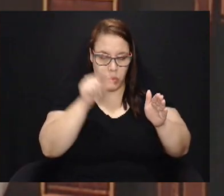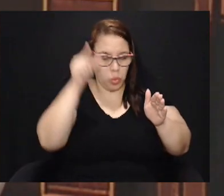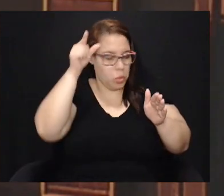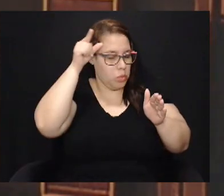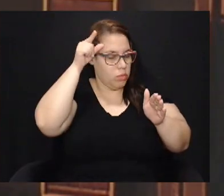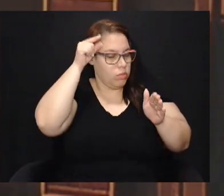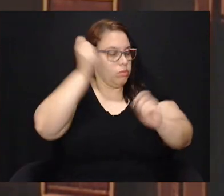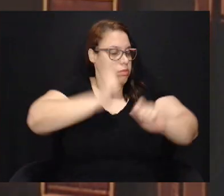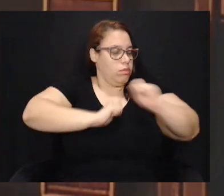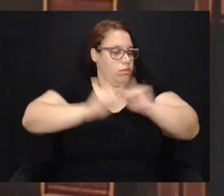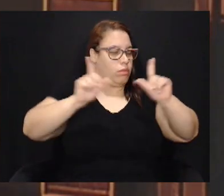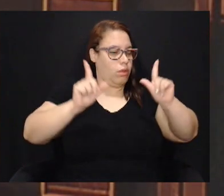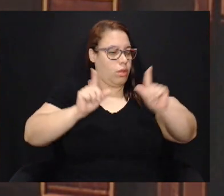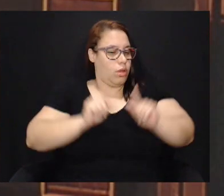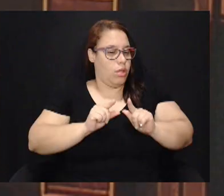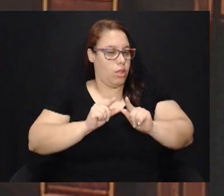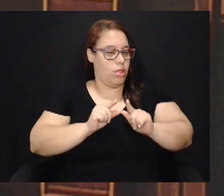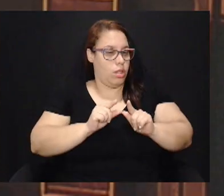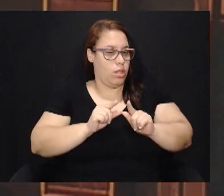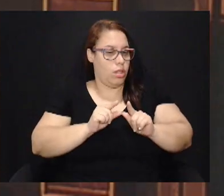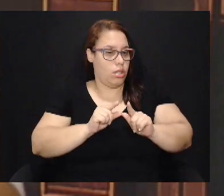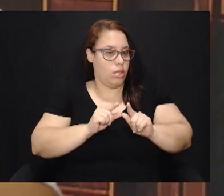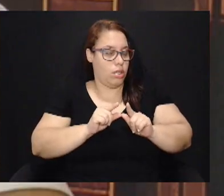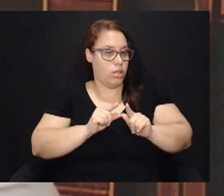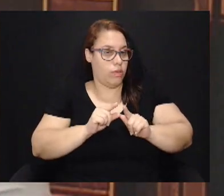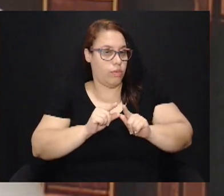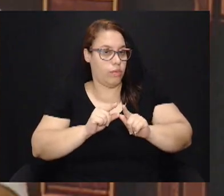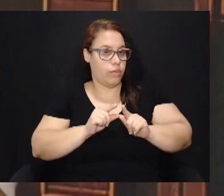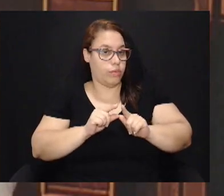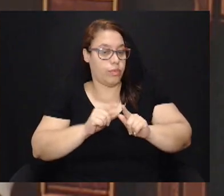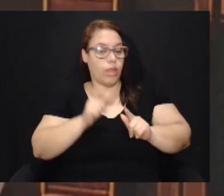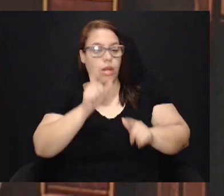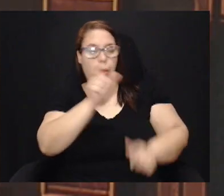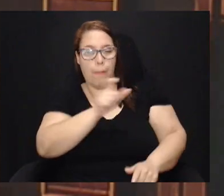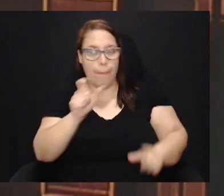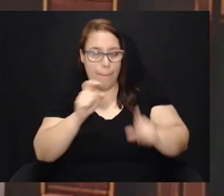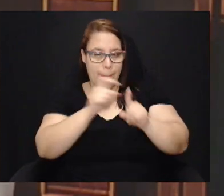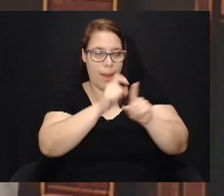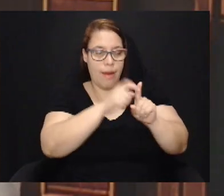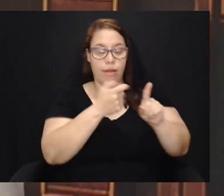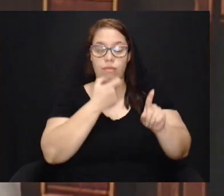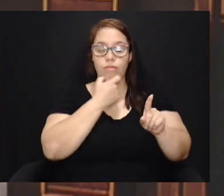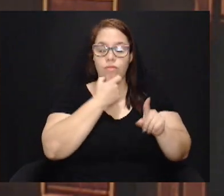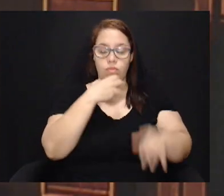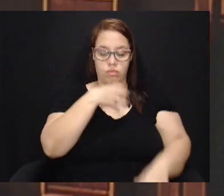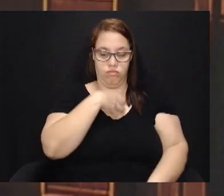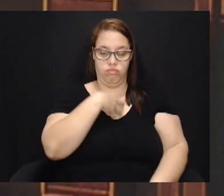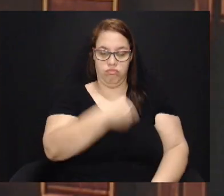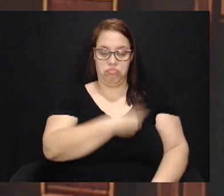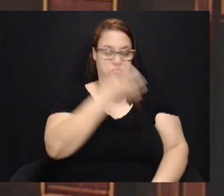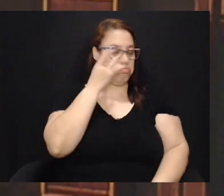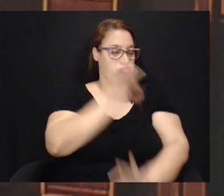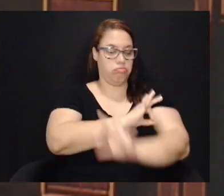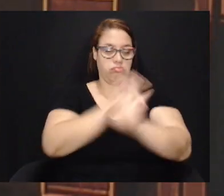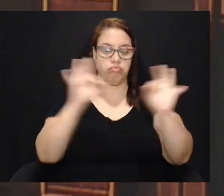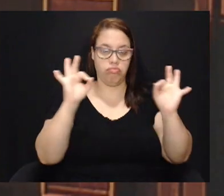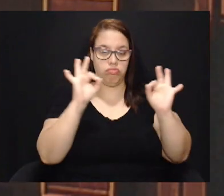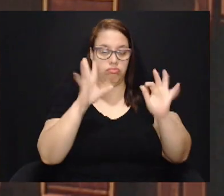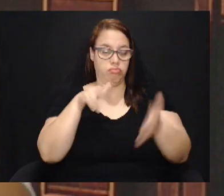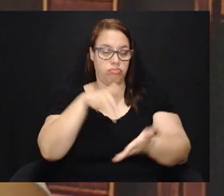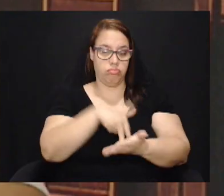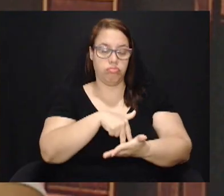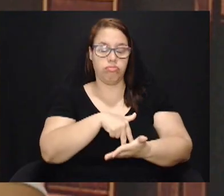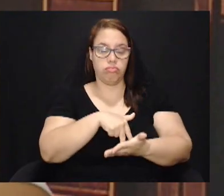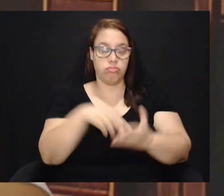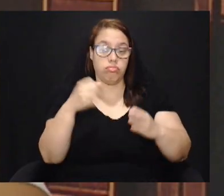E o Mindful Eating ou Mindful Cooking é o estado de presença plena no ato do cozinhar.